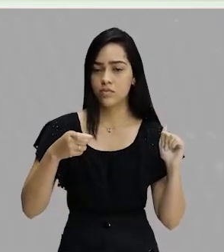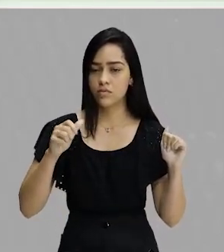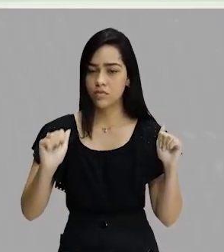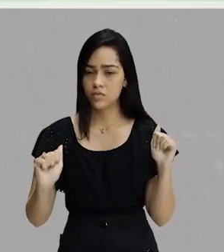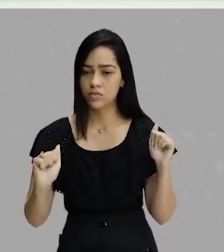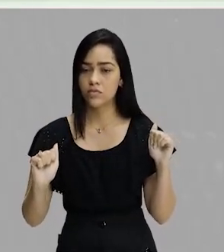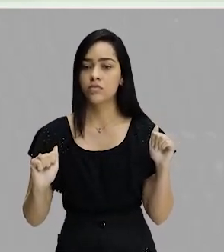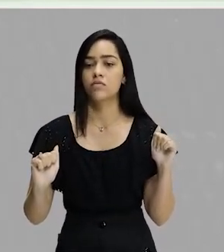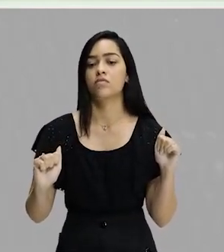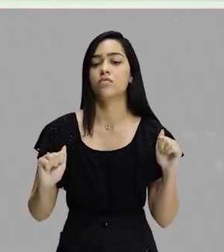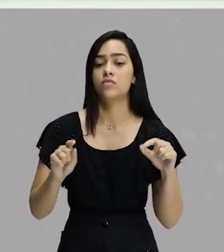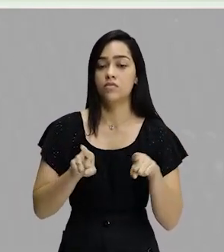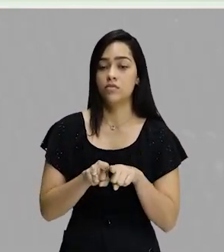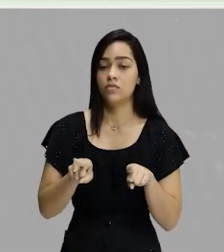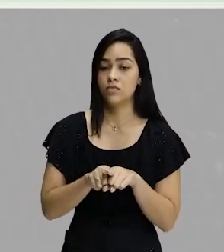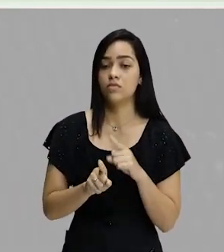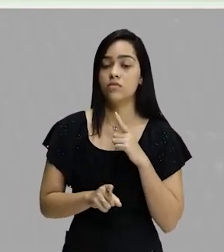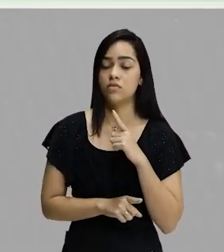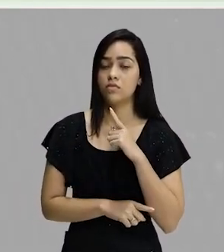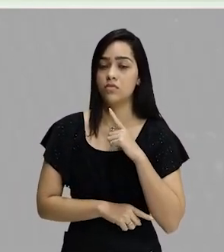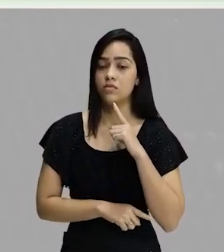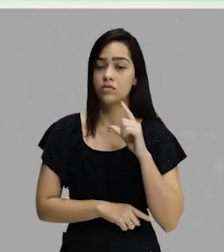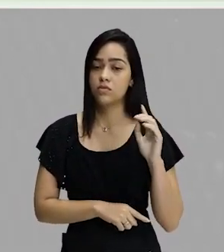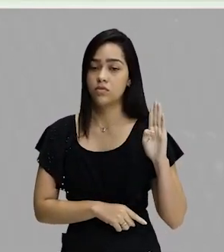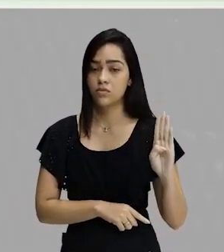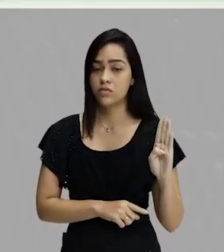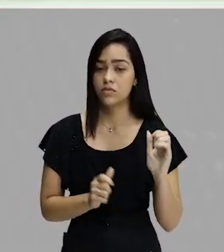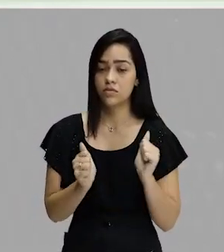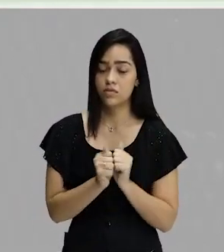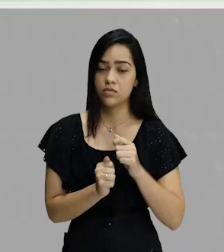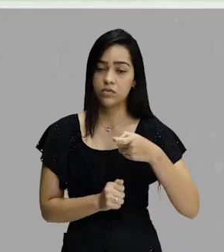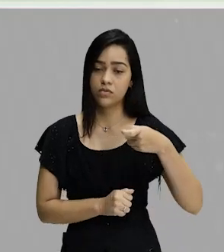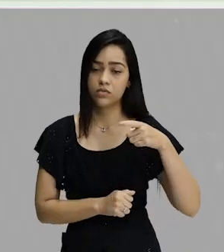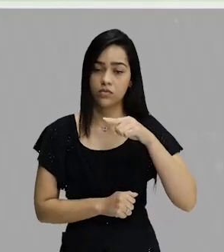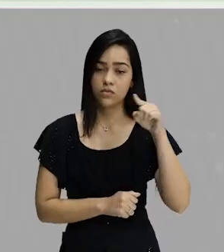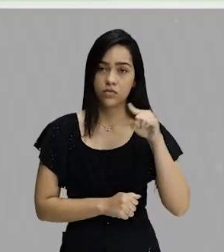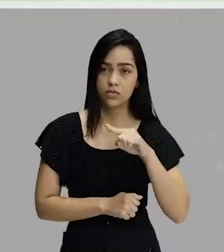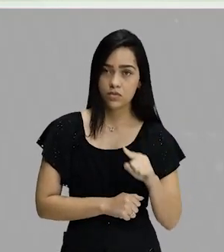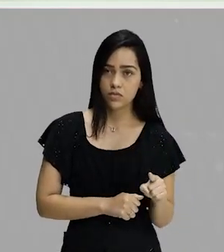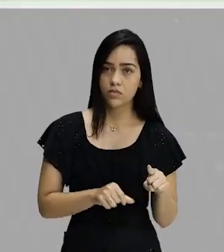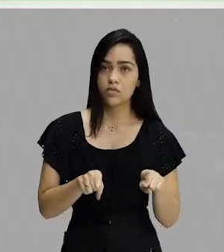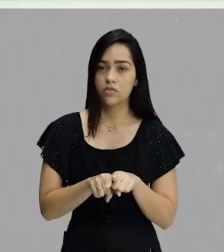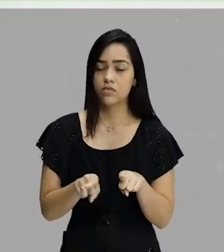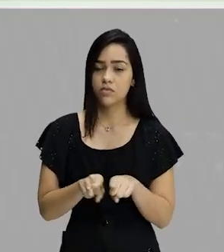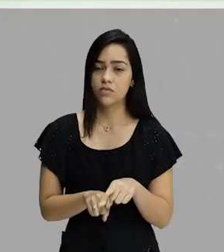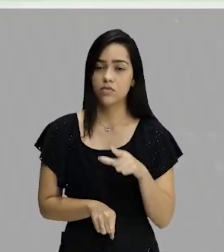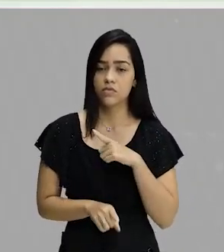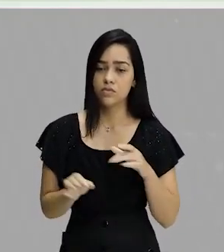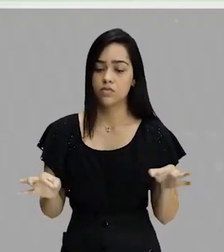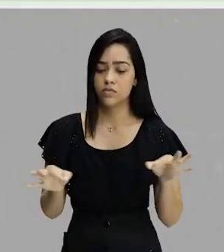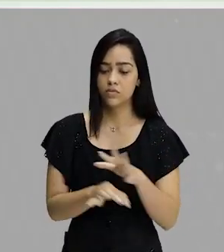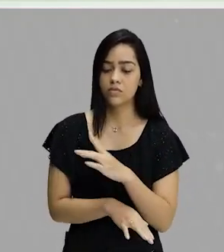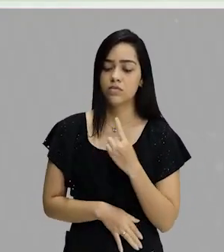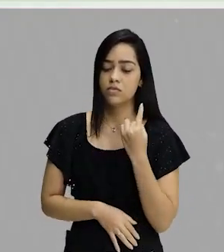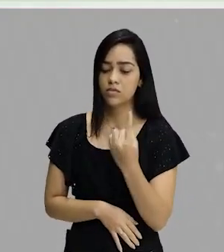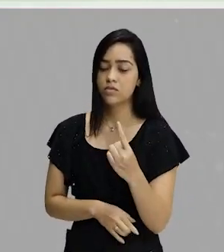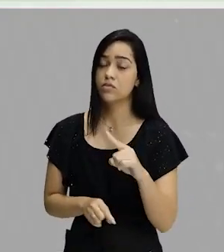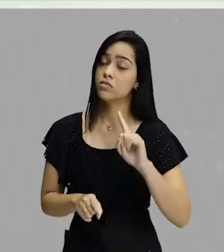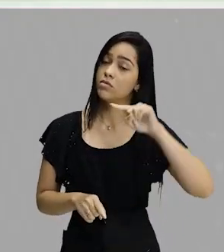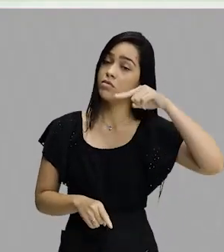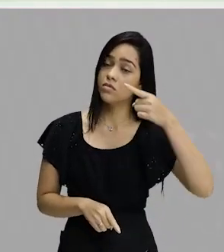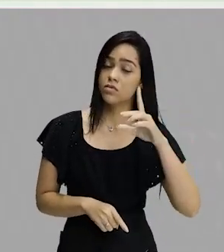YA e coloquei o ponto B de coordenada XZ, YB, completei aqui com 1, tá? E